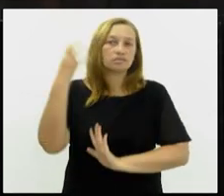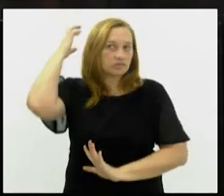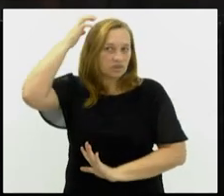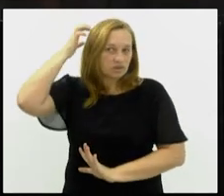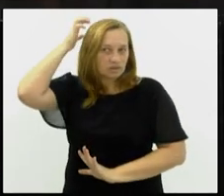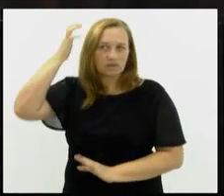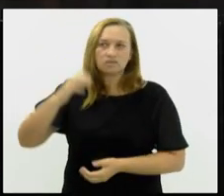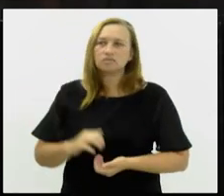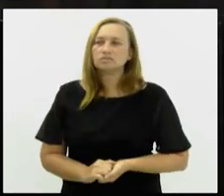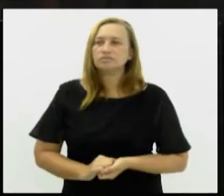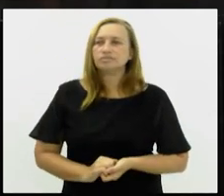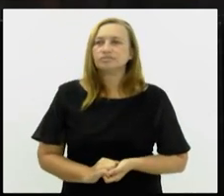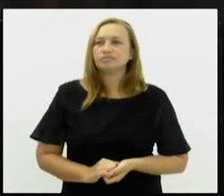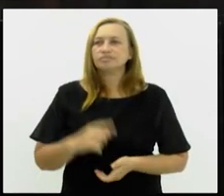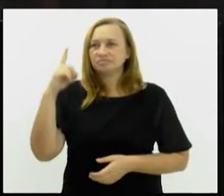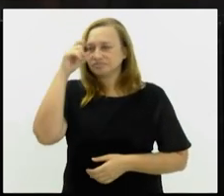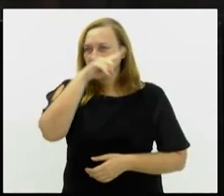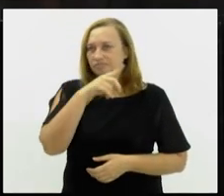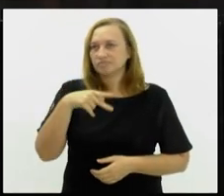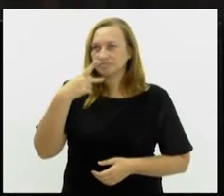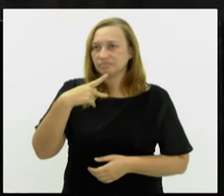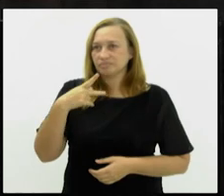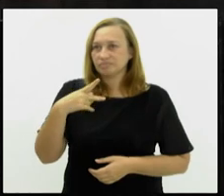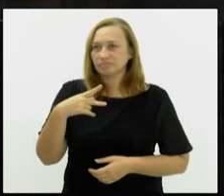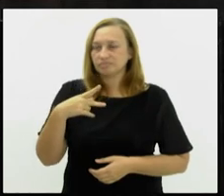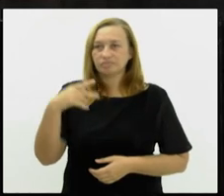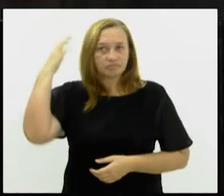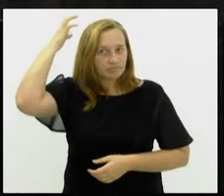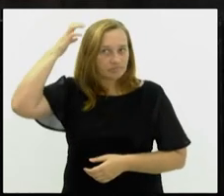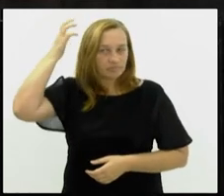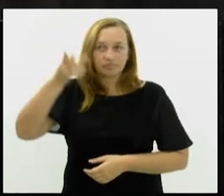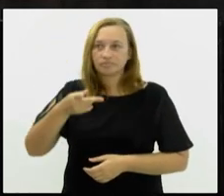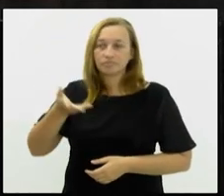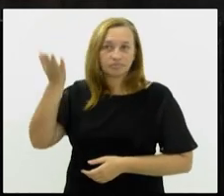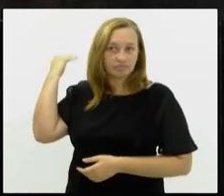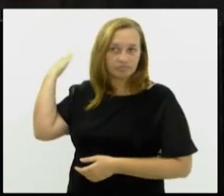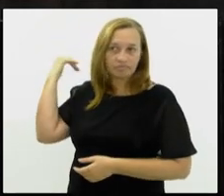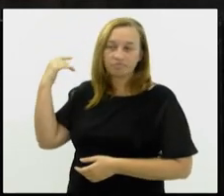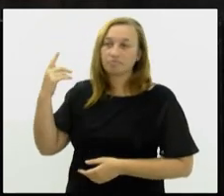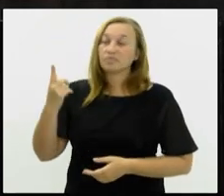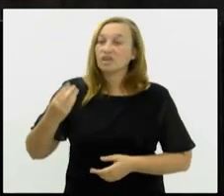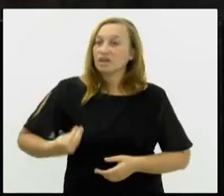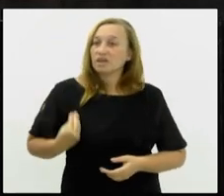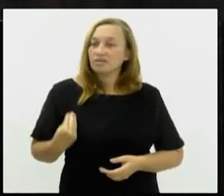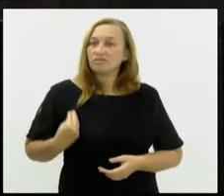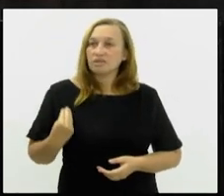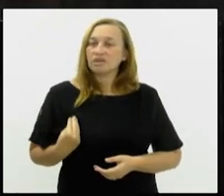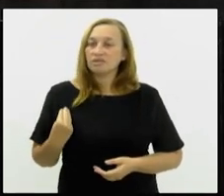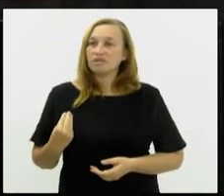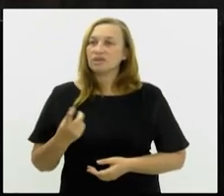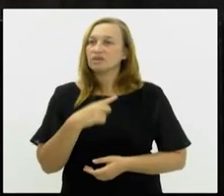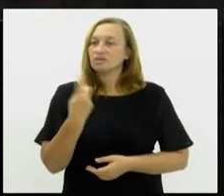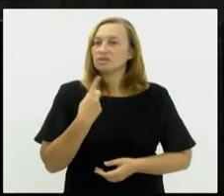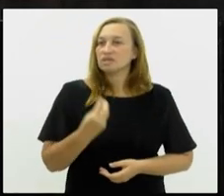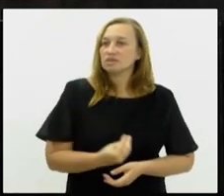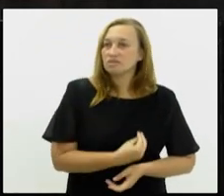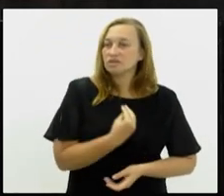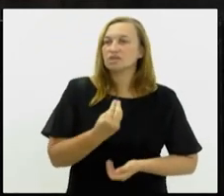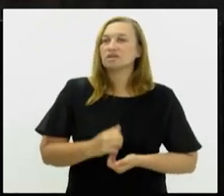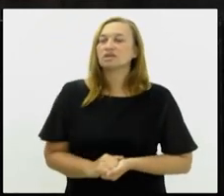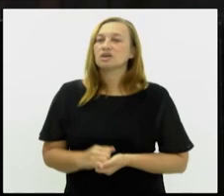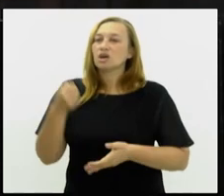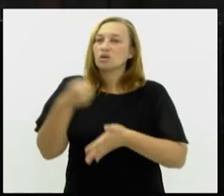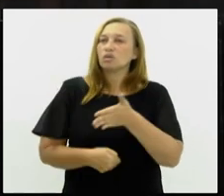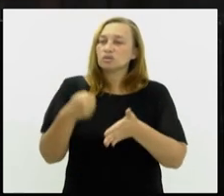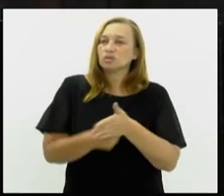tenho certeza, eu tenho até dificuldade de falar da Marielle no passado, porque a Marielle é tão presente, é presente nas nossas vidas, que ousou lutar